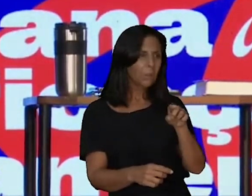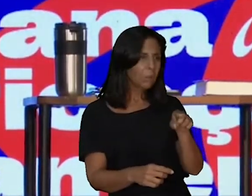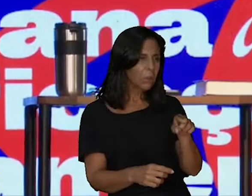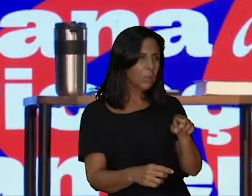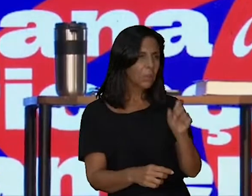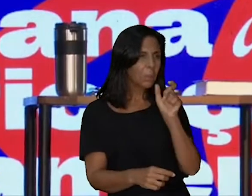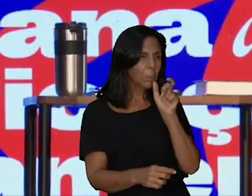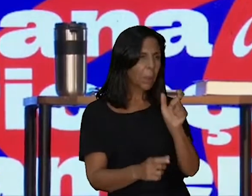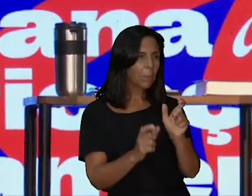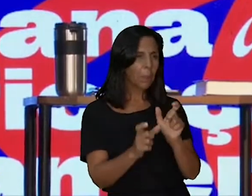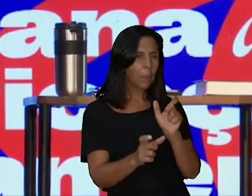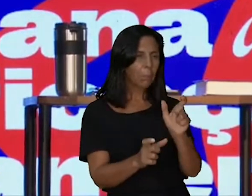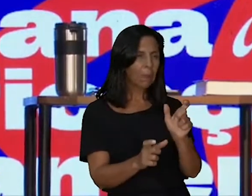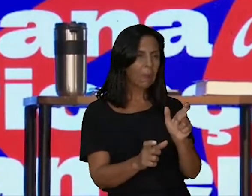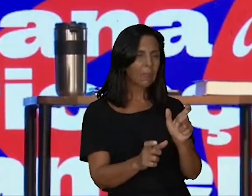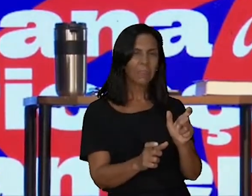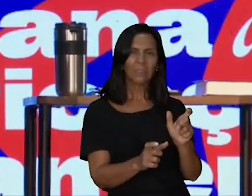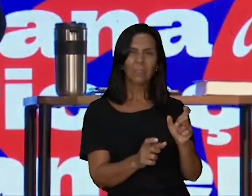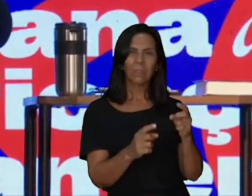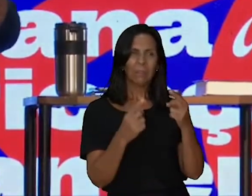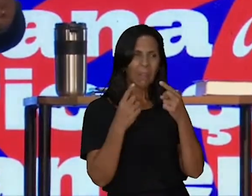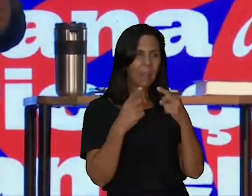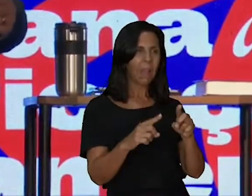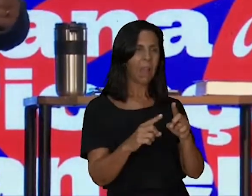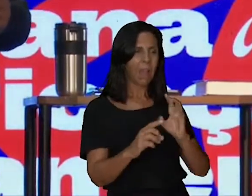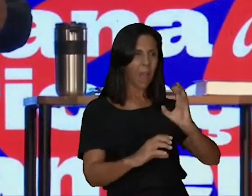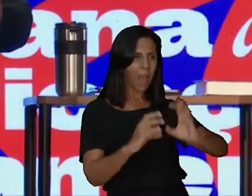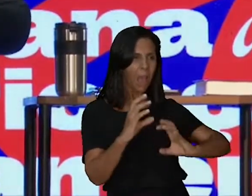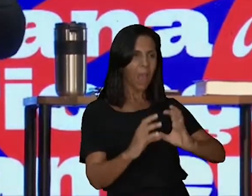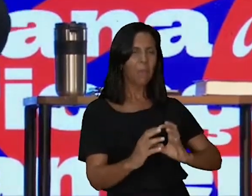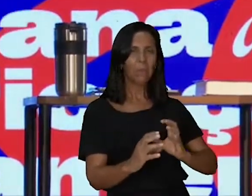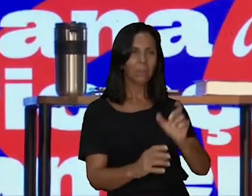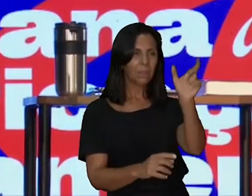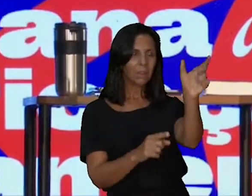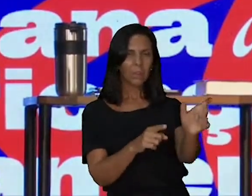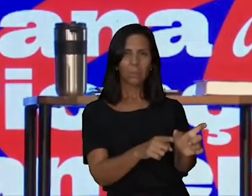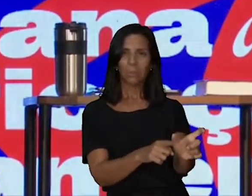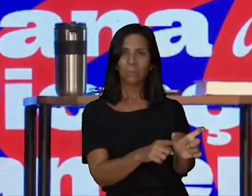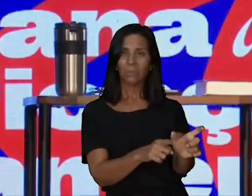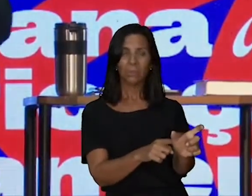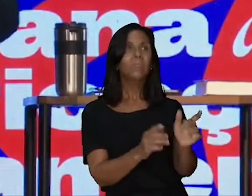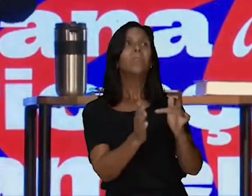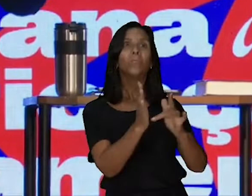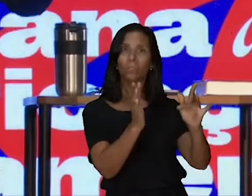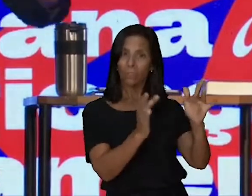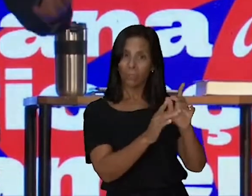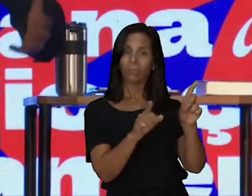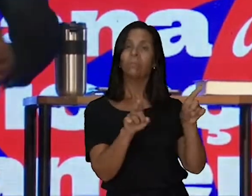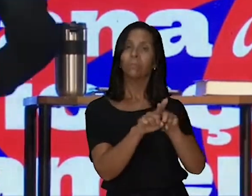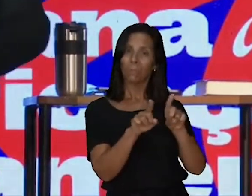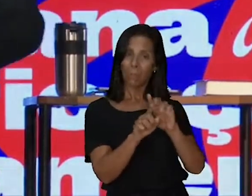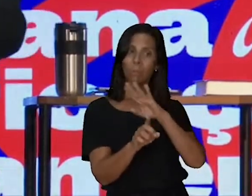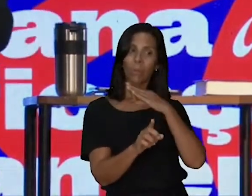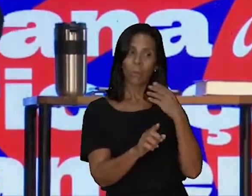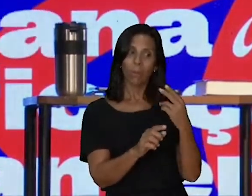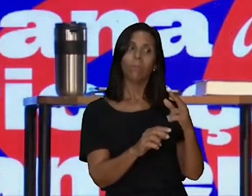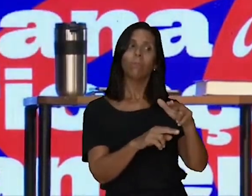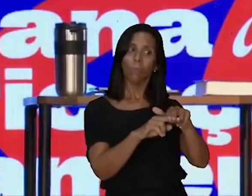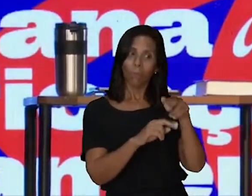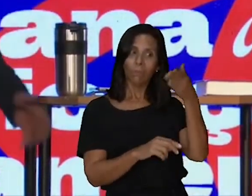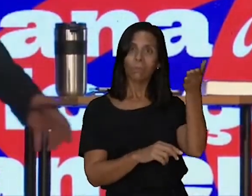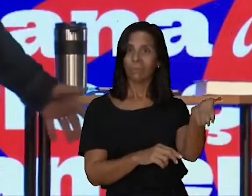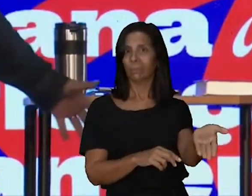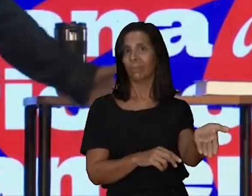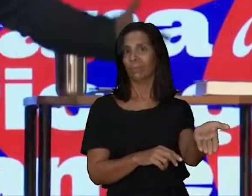que é a imagem e semelhança de Deus, aquele por quem Jesus morreu, ao invés de amá-lo, orar por ele,